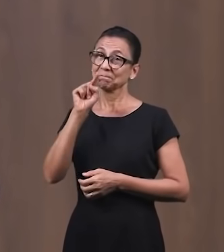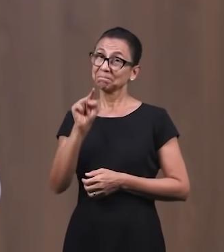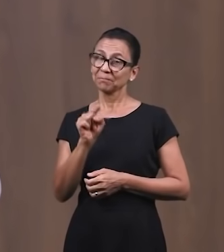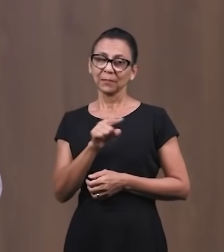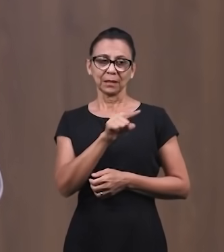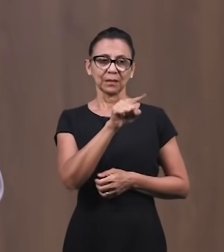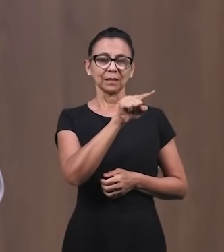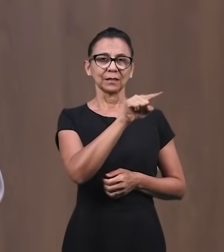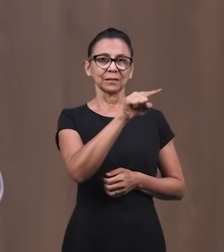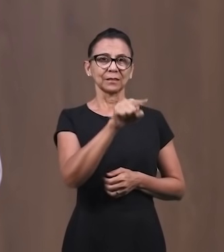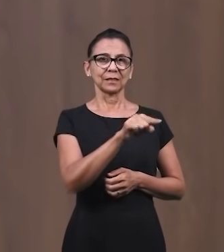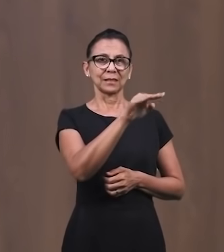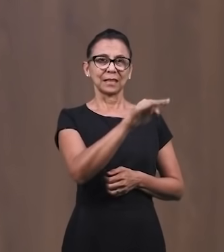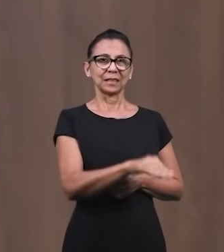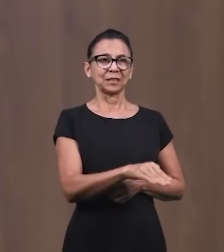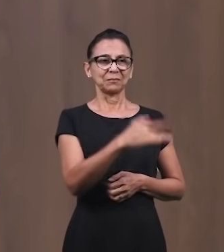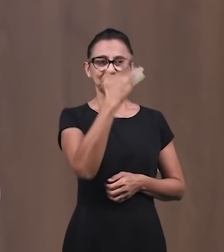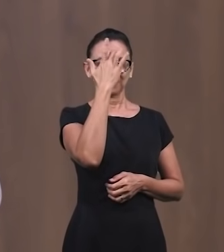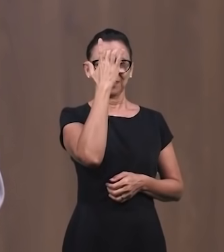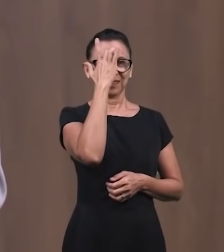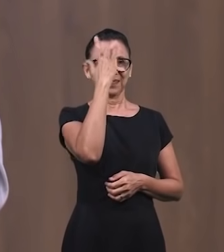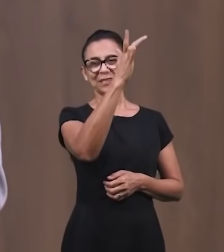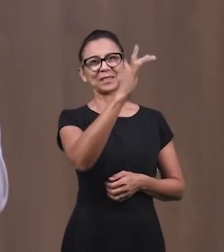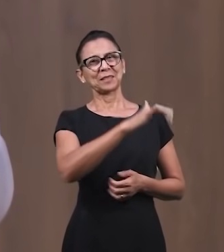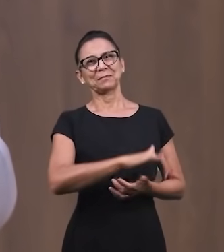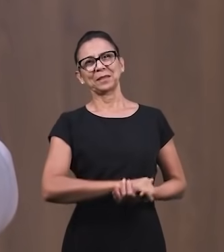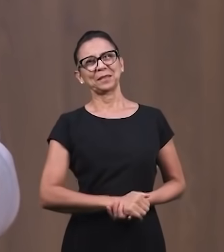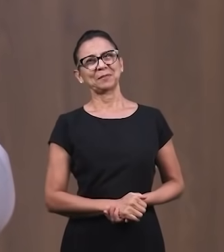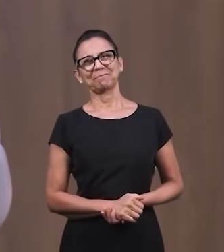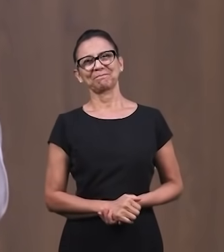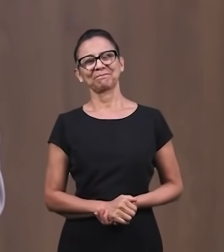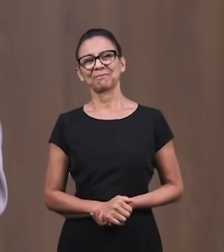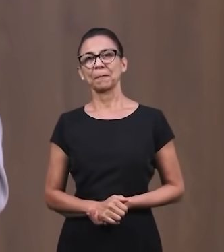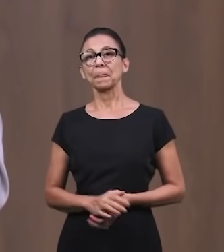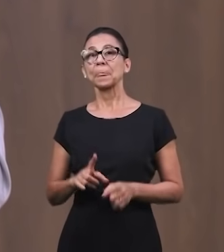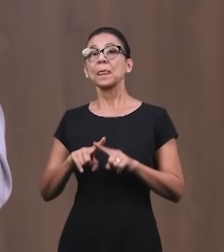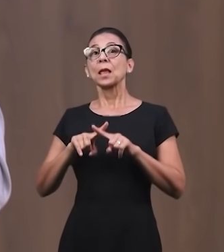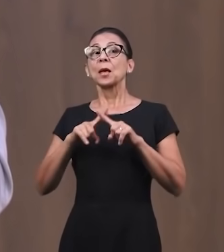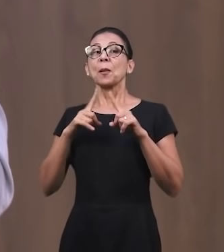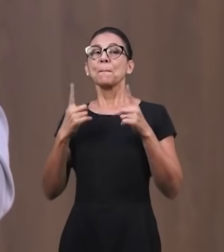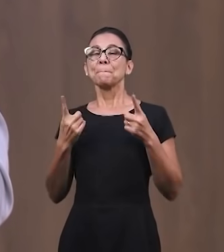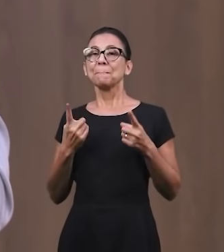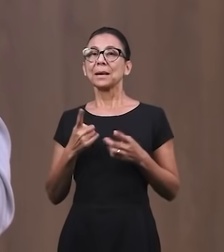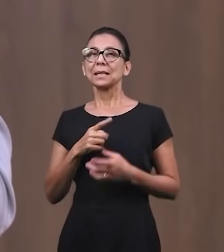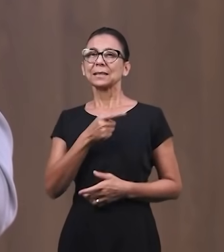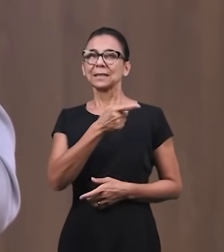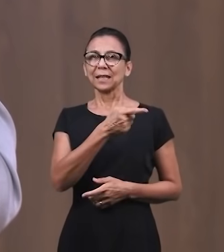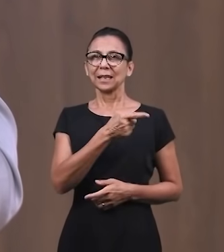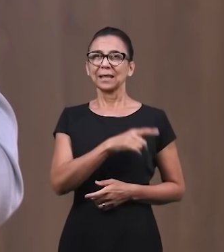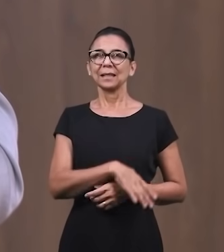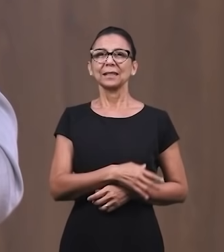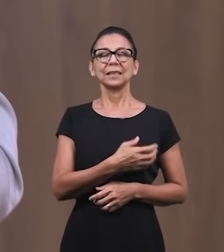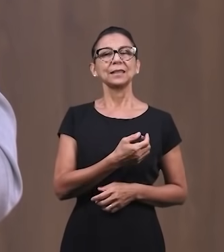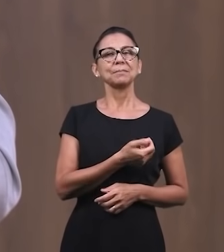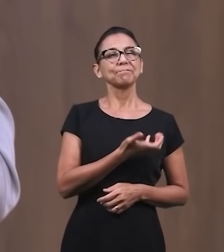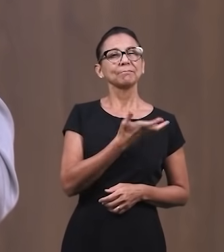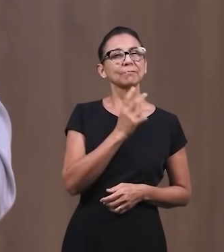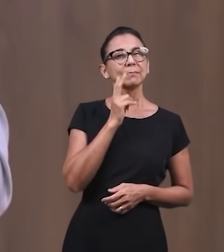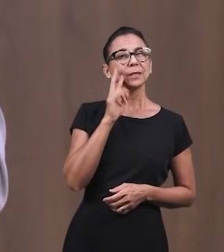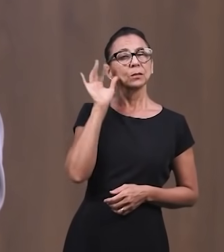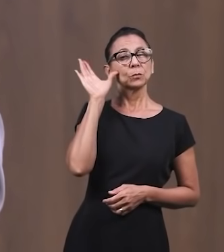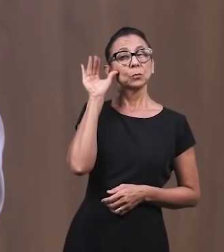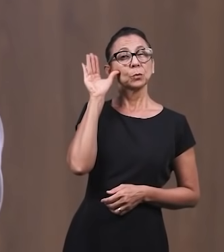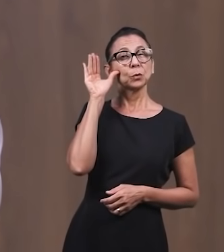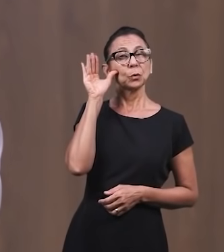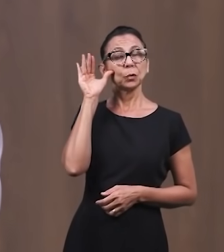não sabia. Mas havia uma coisa, e isso está escrito na Bíblia. Ele queria ver quem era Jesus. Ele